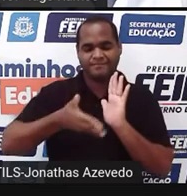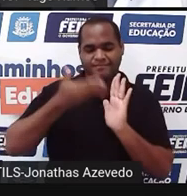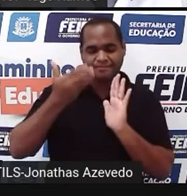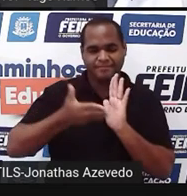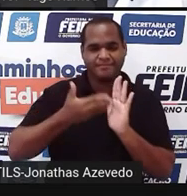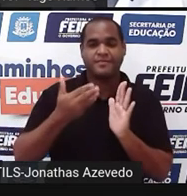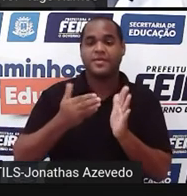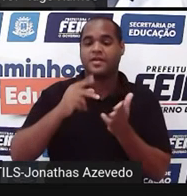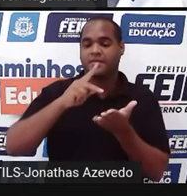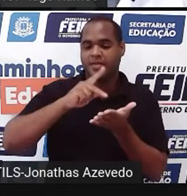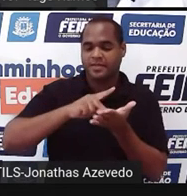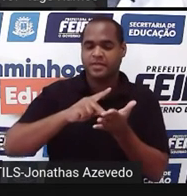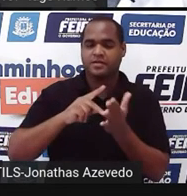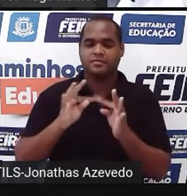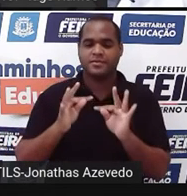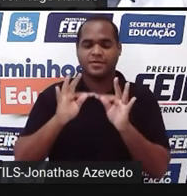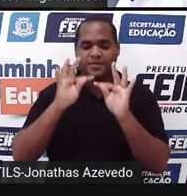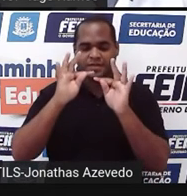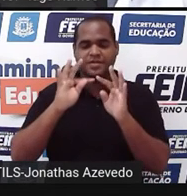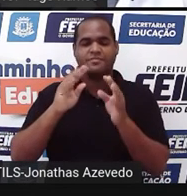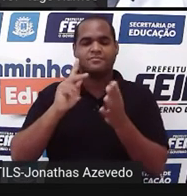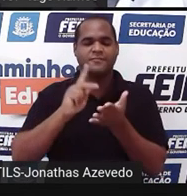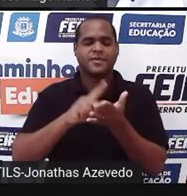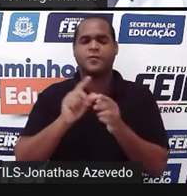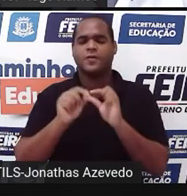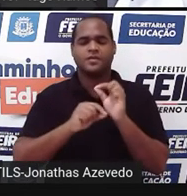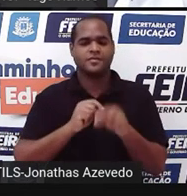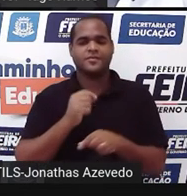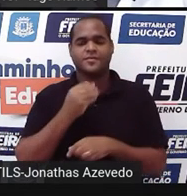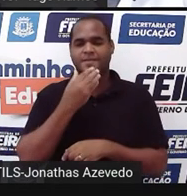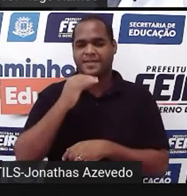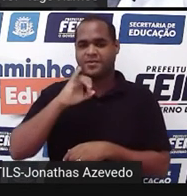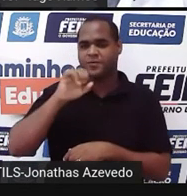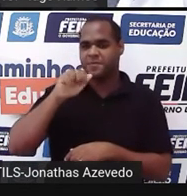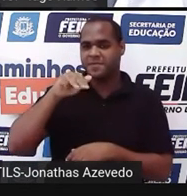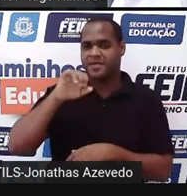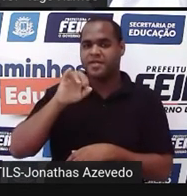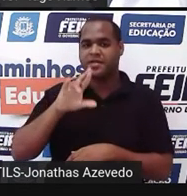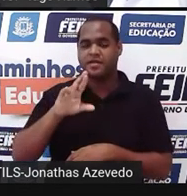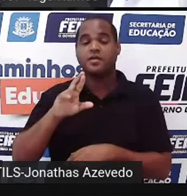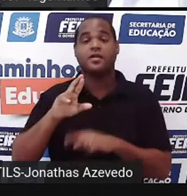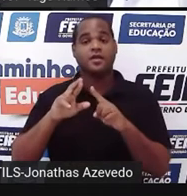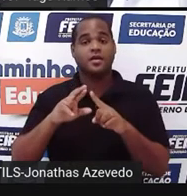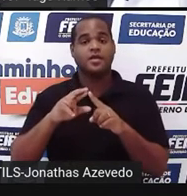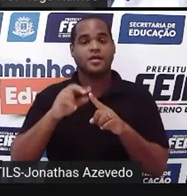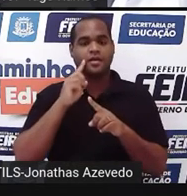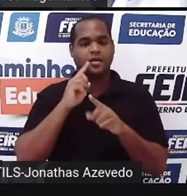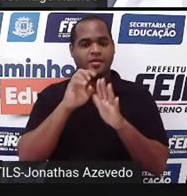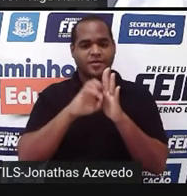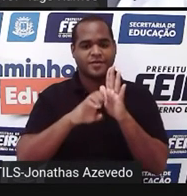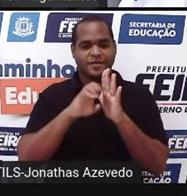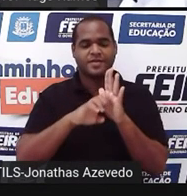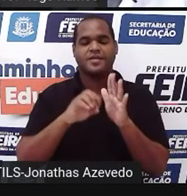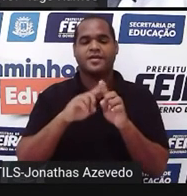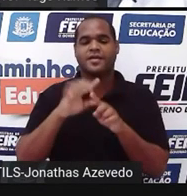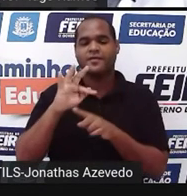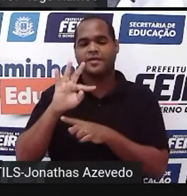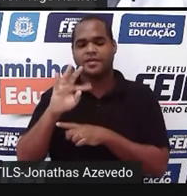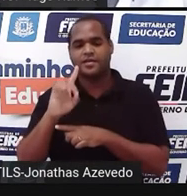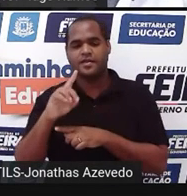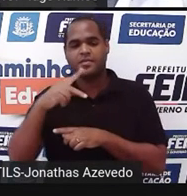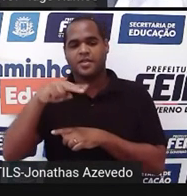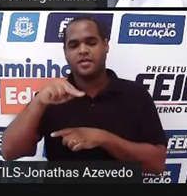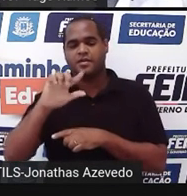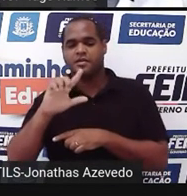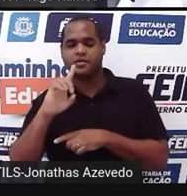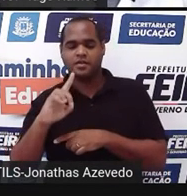chamado matemática a realidade de tecnologia o autor Joamir Souza Editora FTD e esse livro